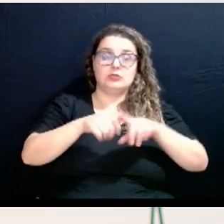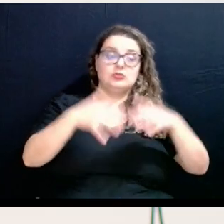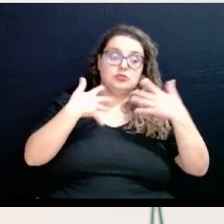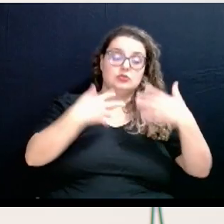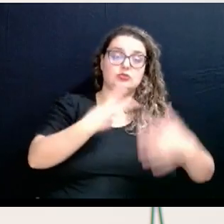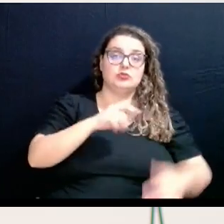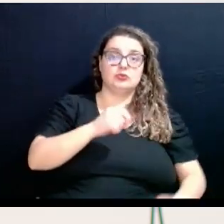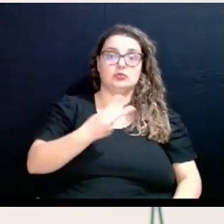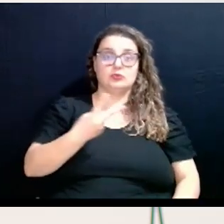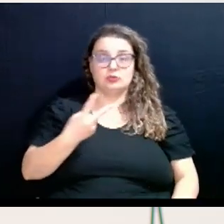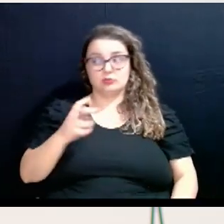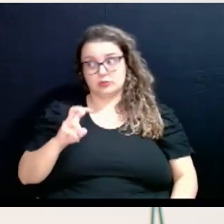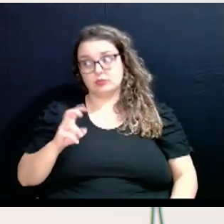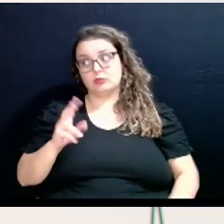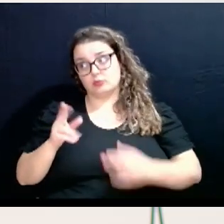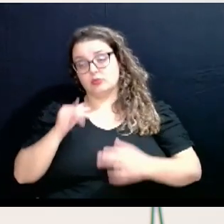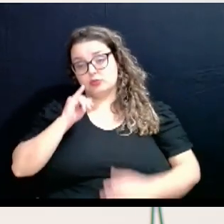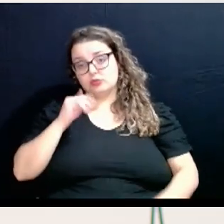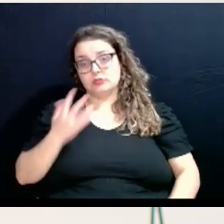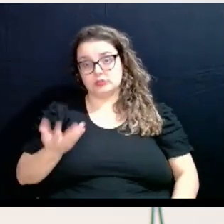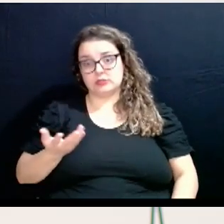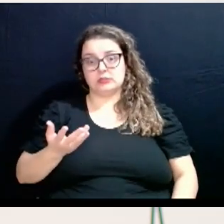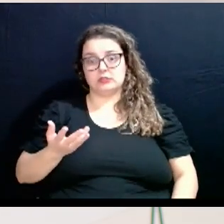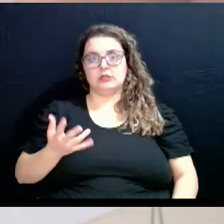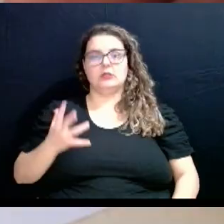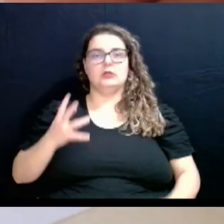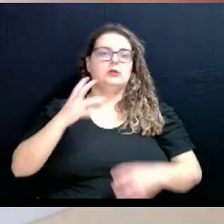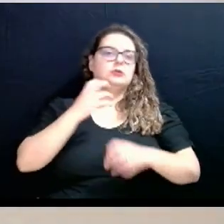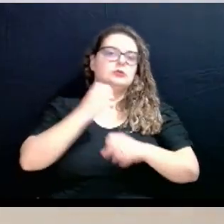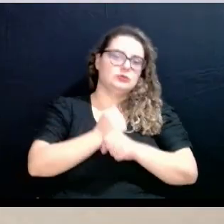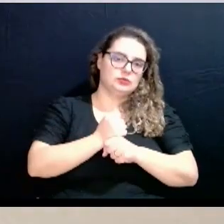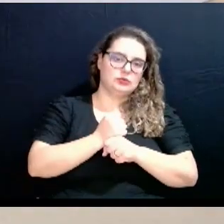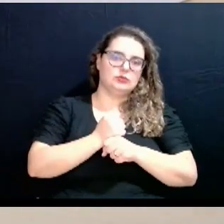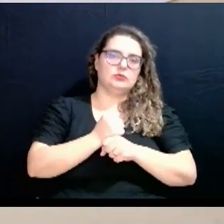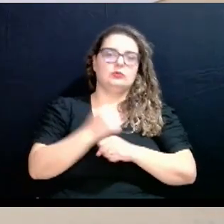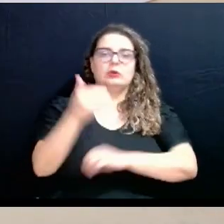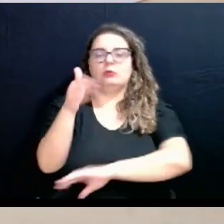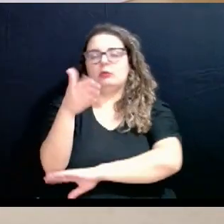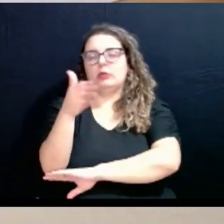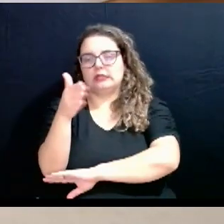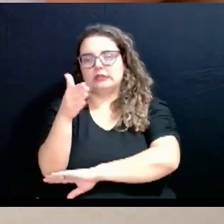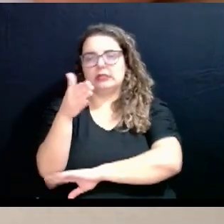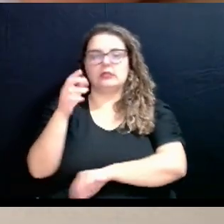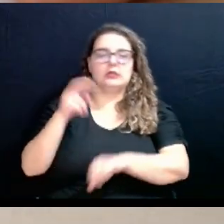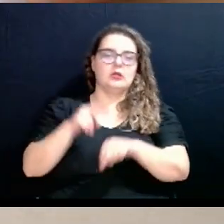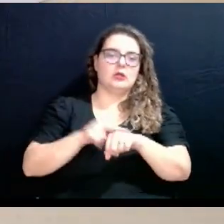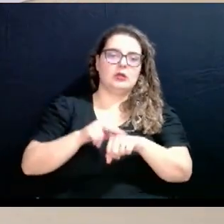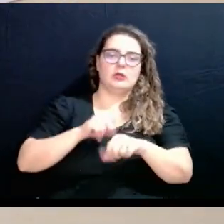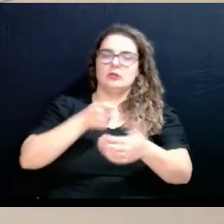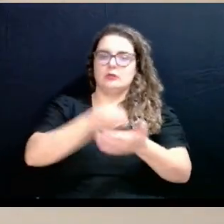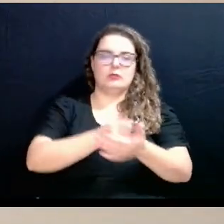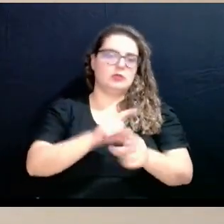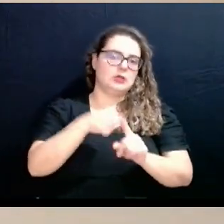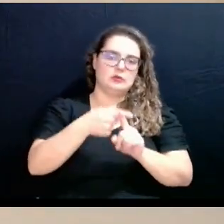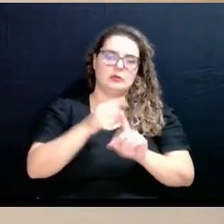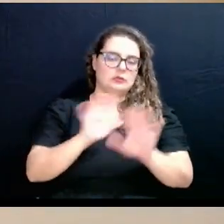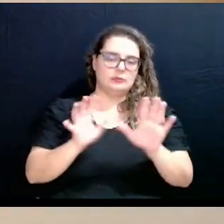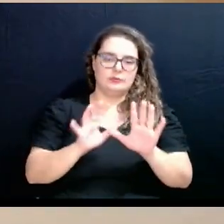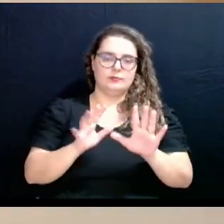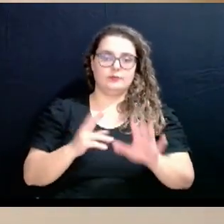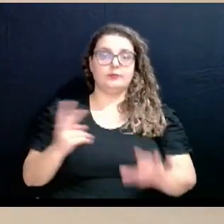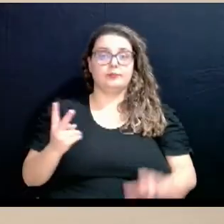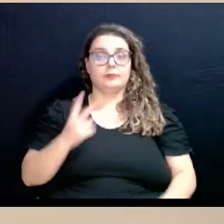gente for para janeiro de 2025, como eu já disse, aí é tudo bandeira verde e a gente não precisa pagar esse valor